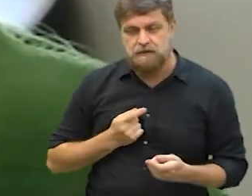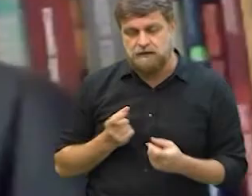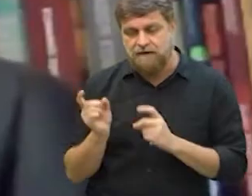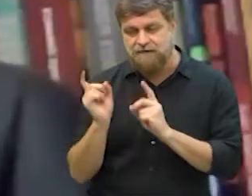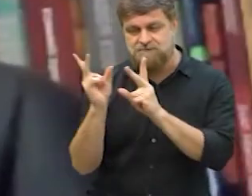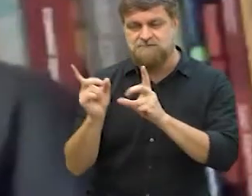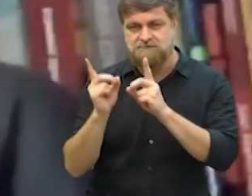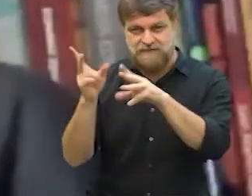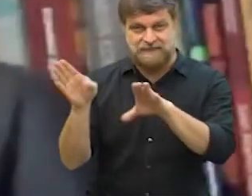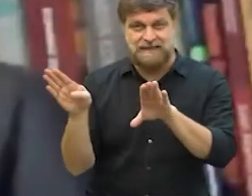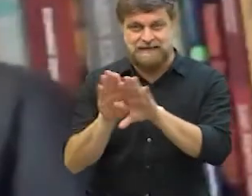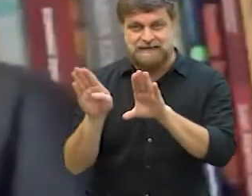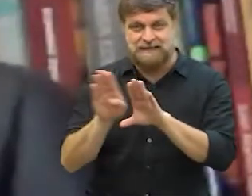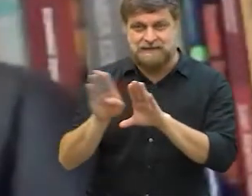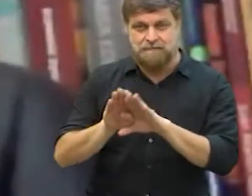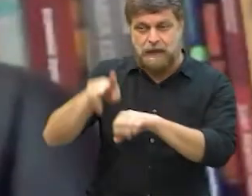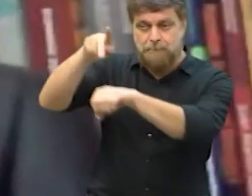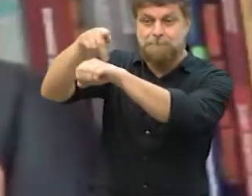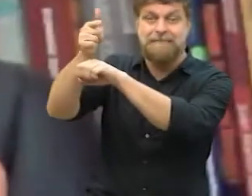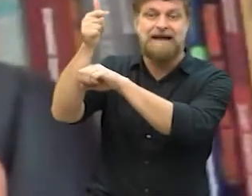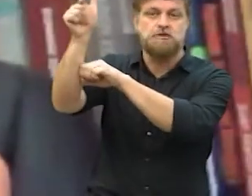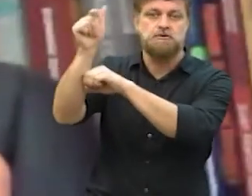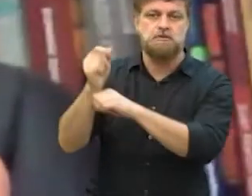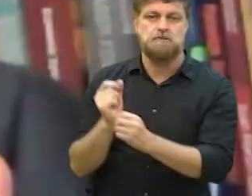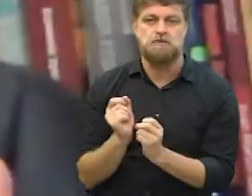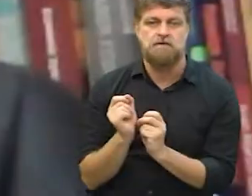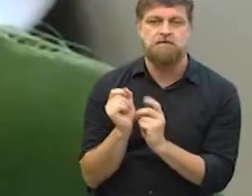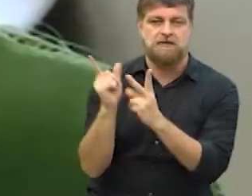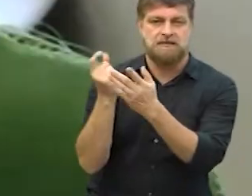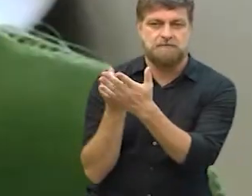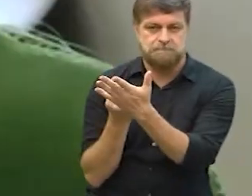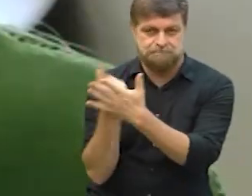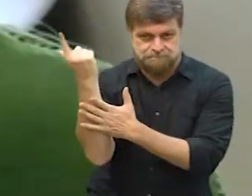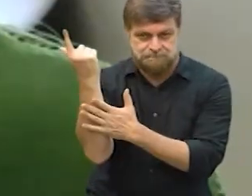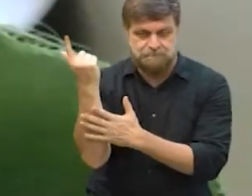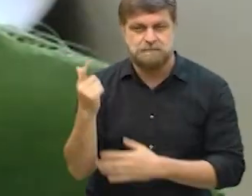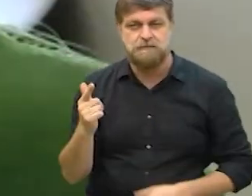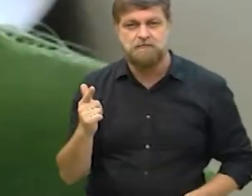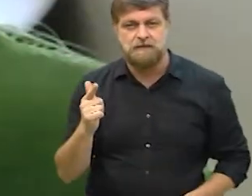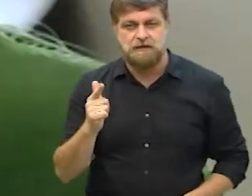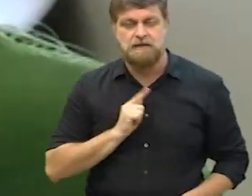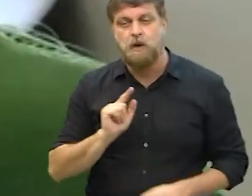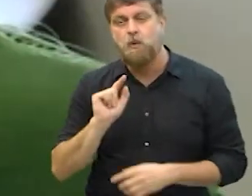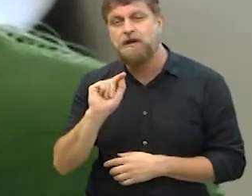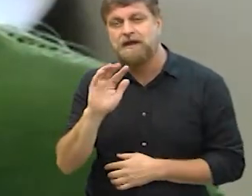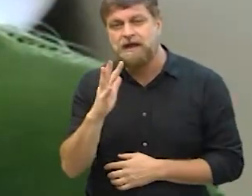principalmente pelo câmbio e principalmente pelo aumento de exportação. Então,